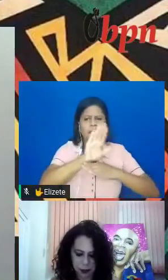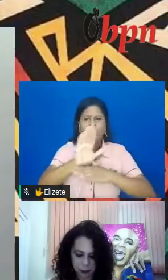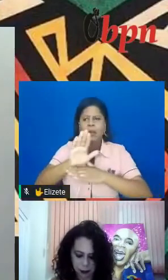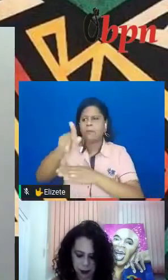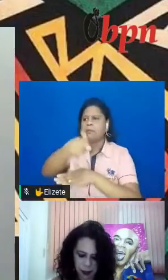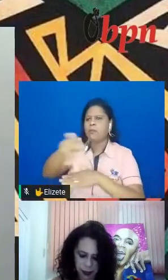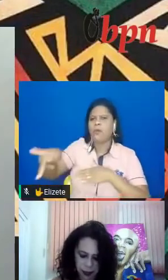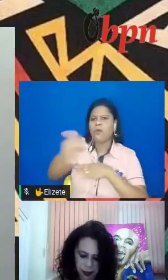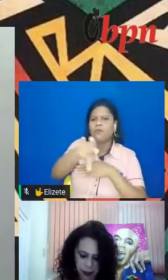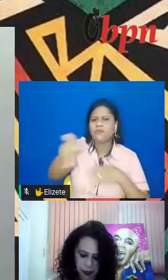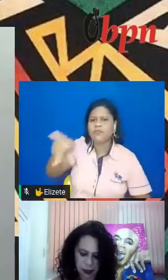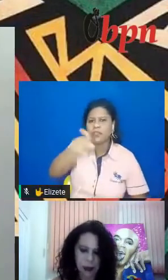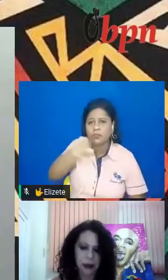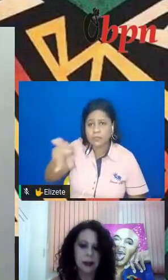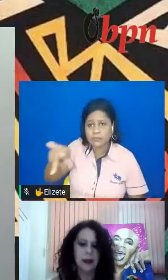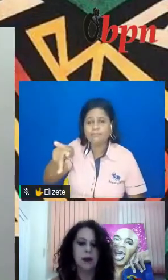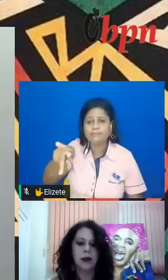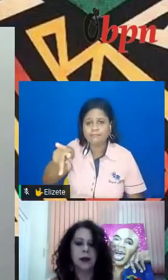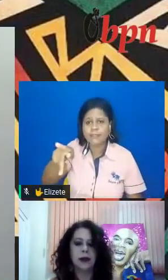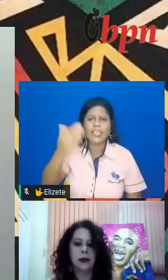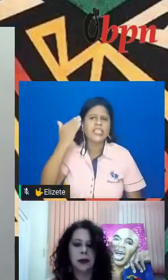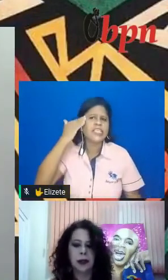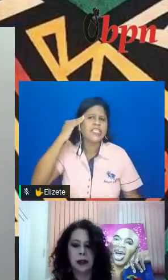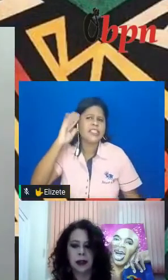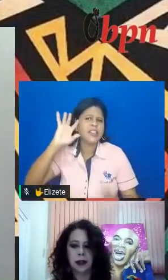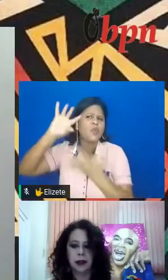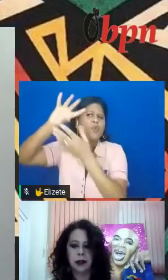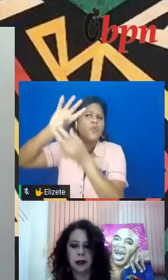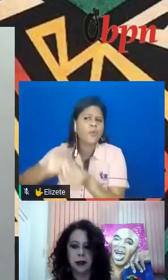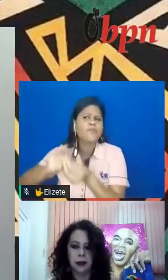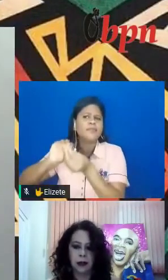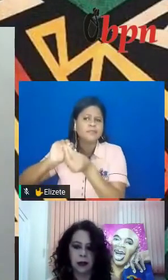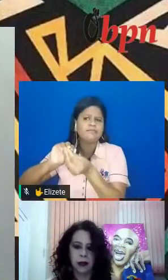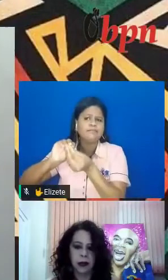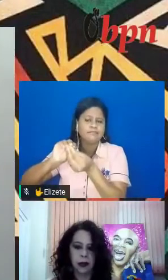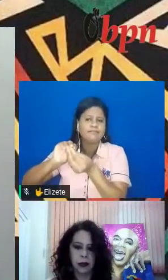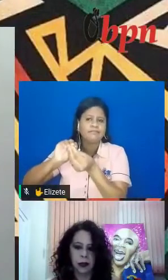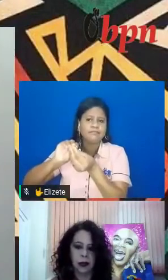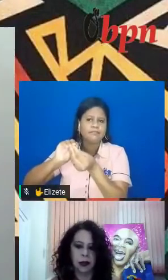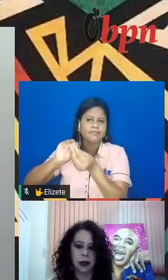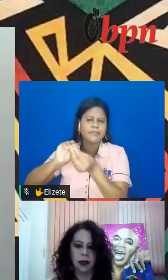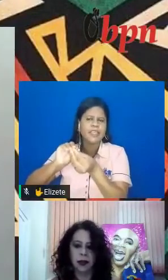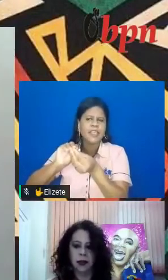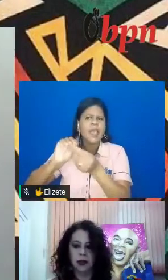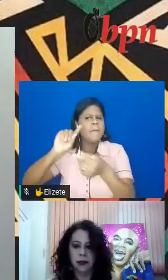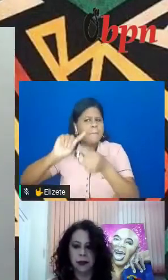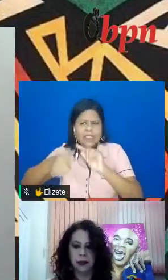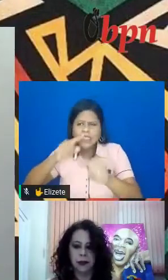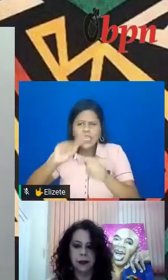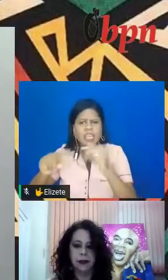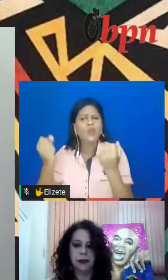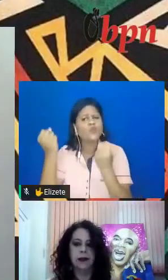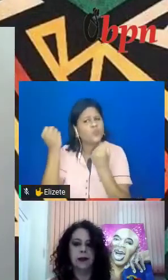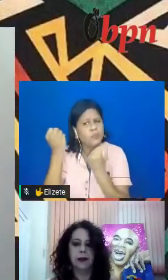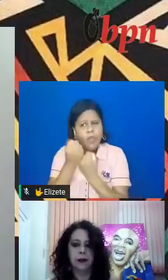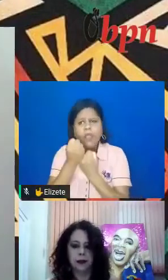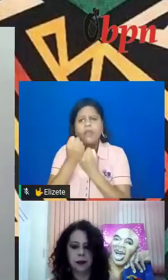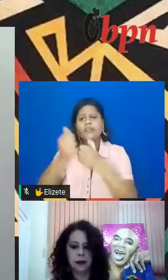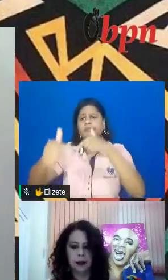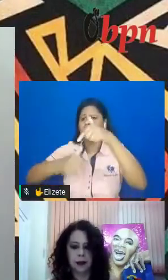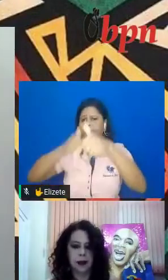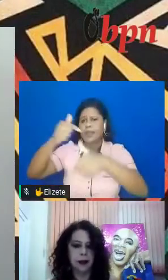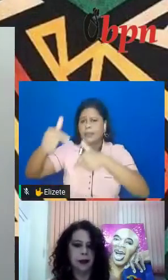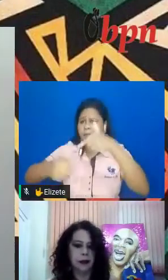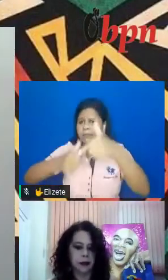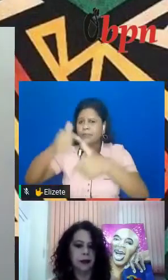professores entenderem, ter um material, um suporte mesmo para trabalhar com o